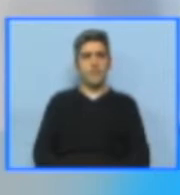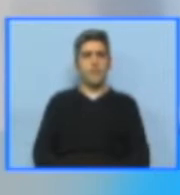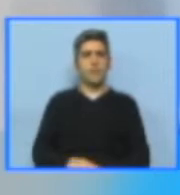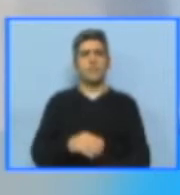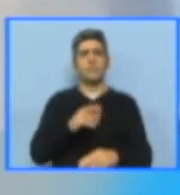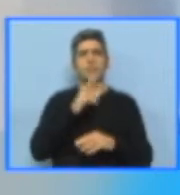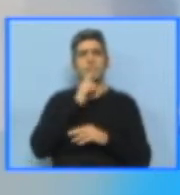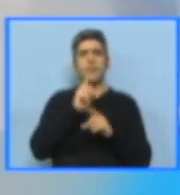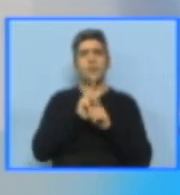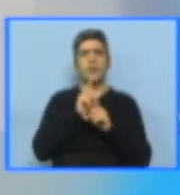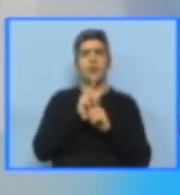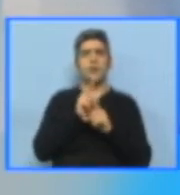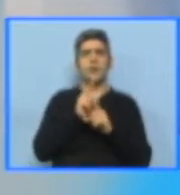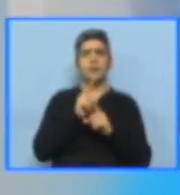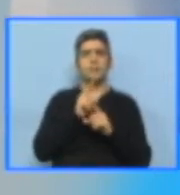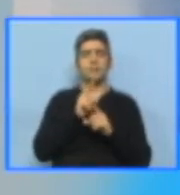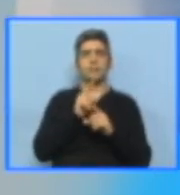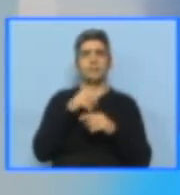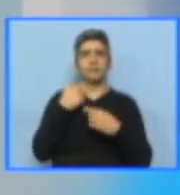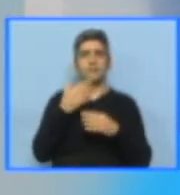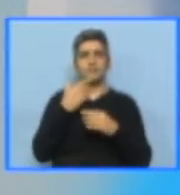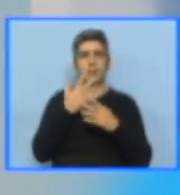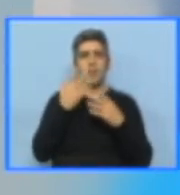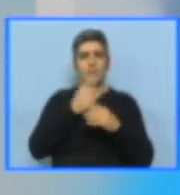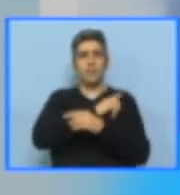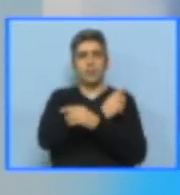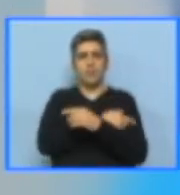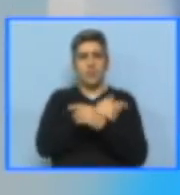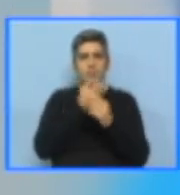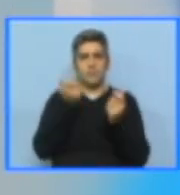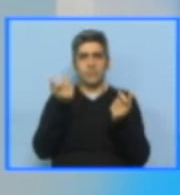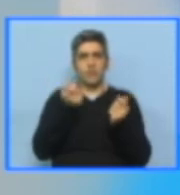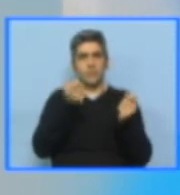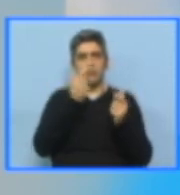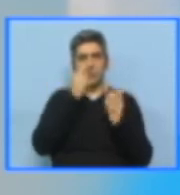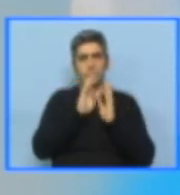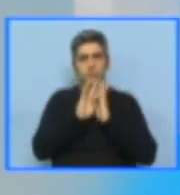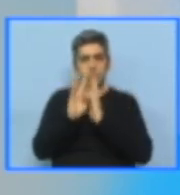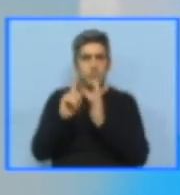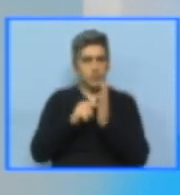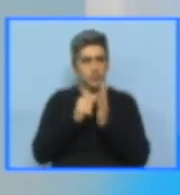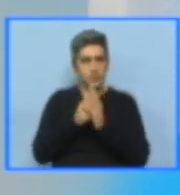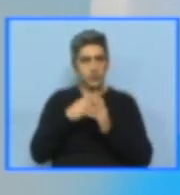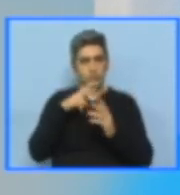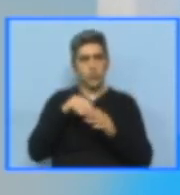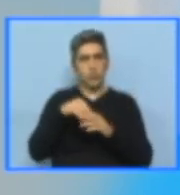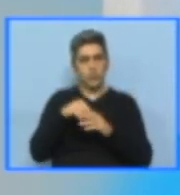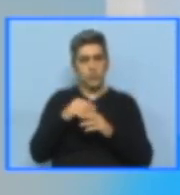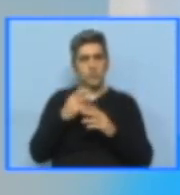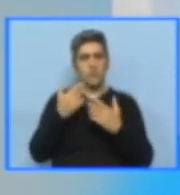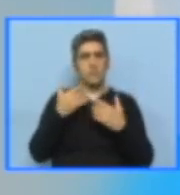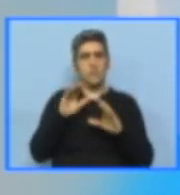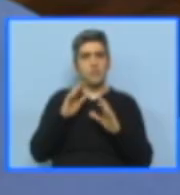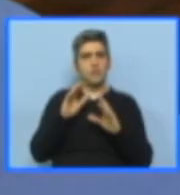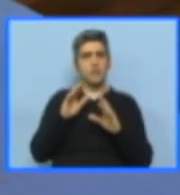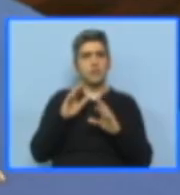Fátima surge como elemento com grande poder de atração por parte dos peregrinos, no contexto português, não é? Mas